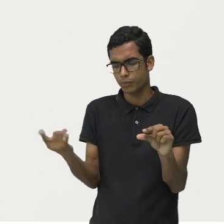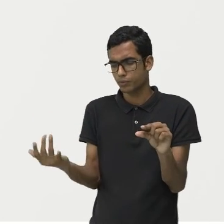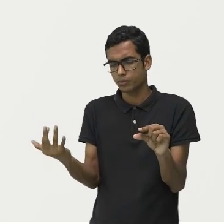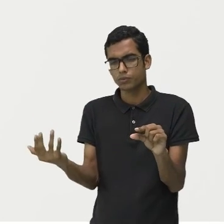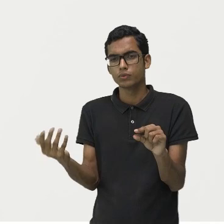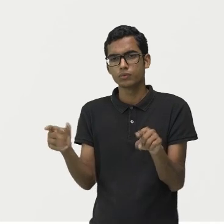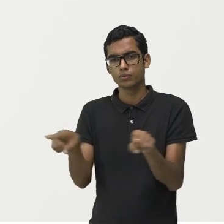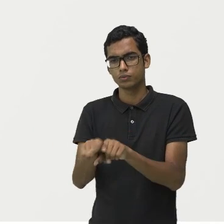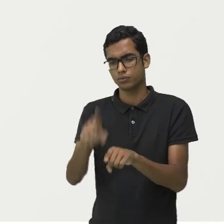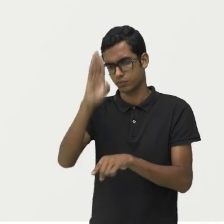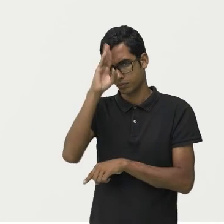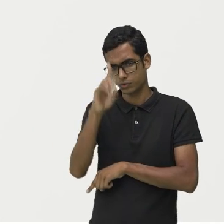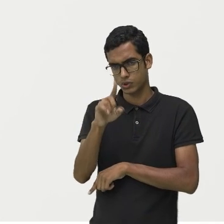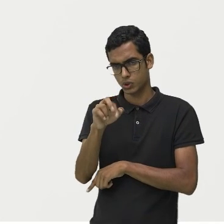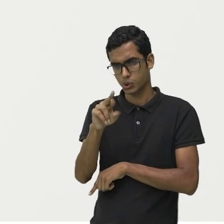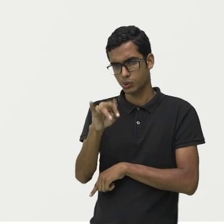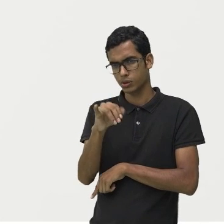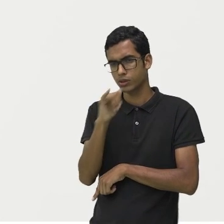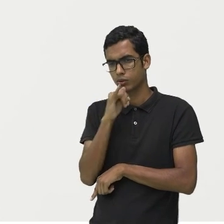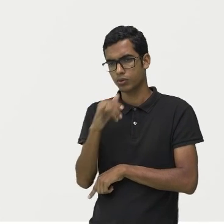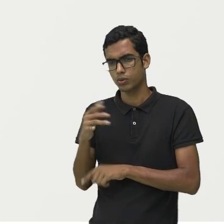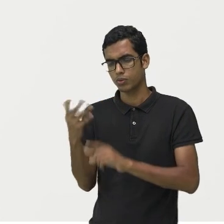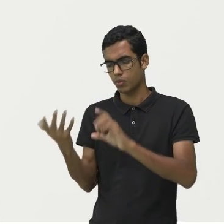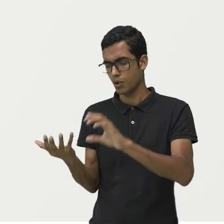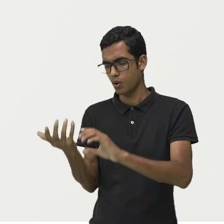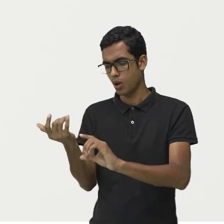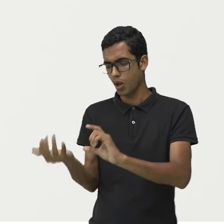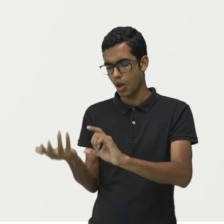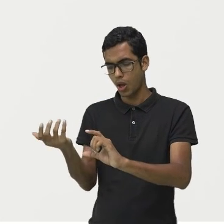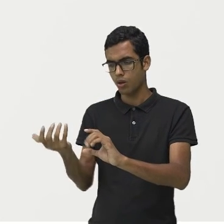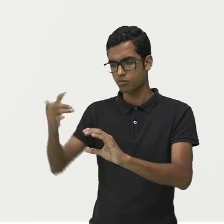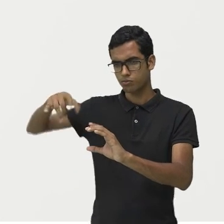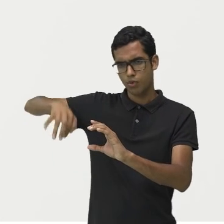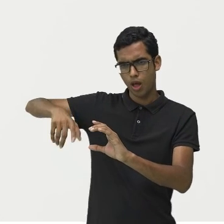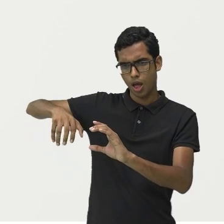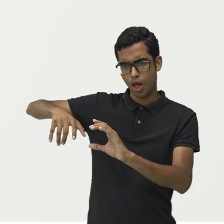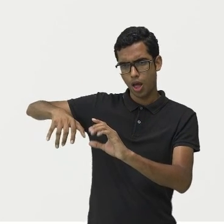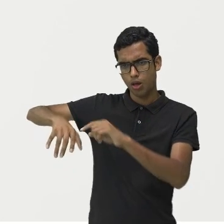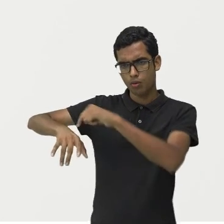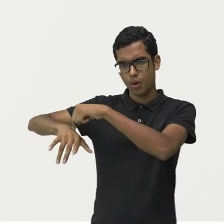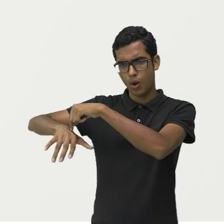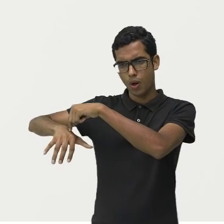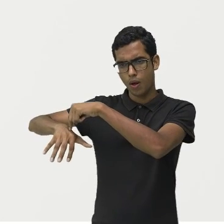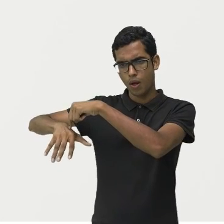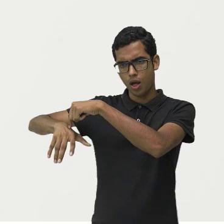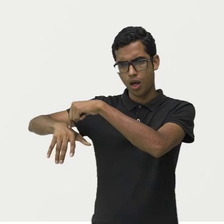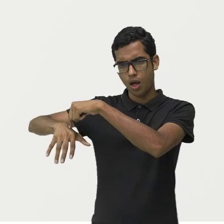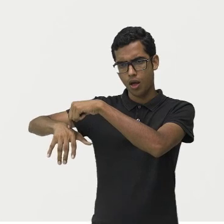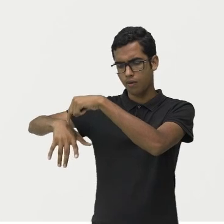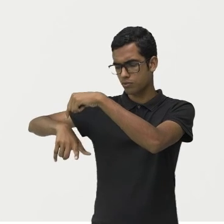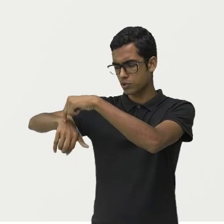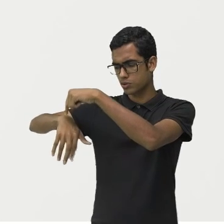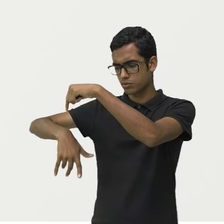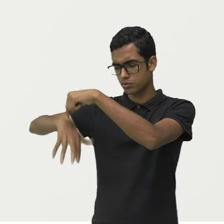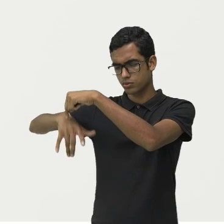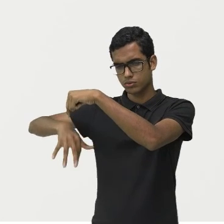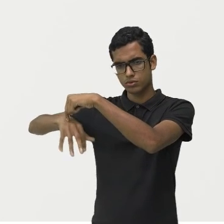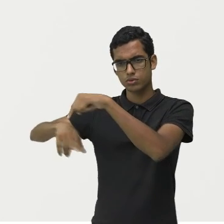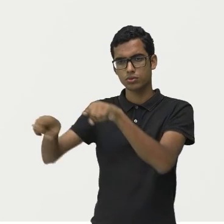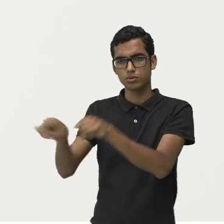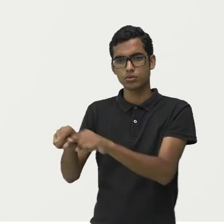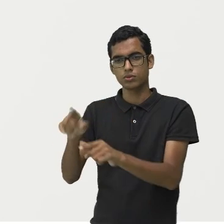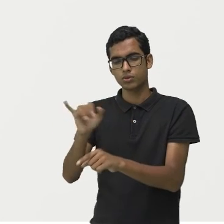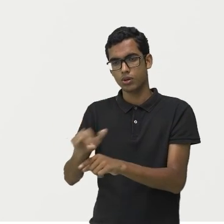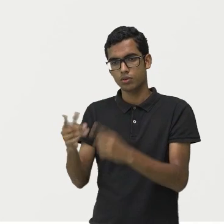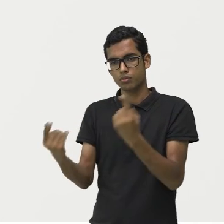é uma imagem direita. Se a vela aparecesse aqui de cabeça para baixo, a imagem seria invertida, como acontece no